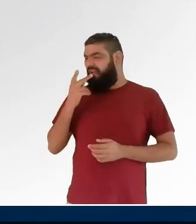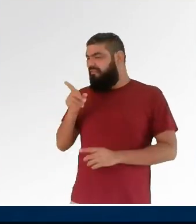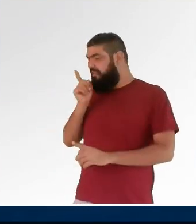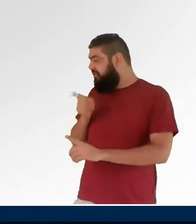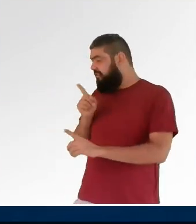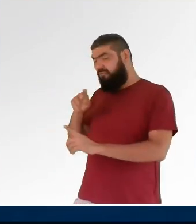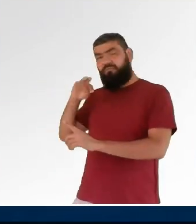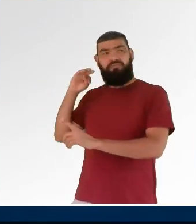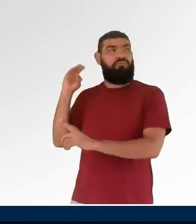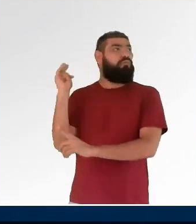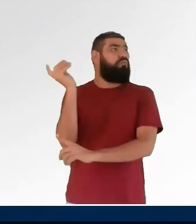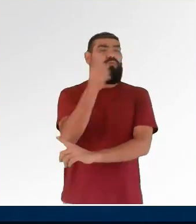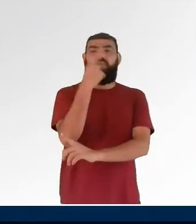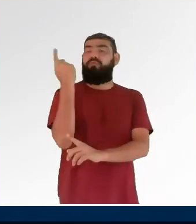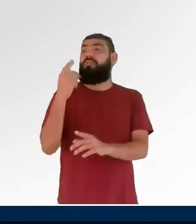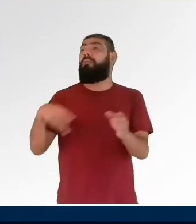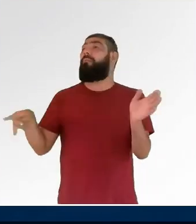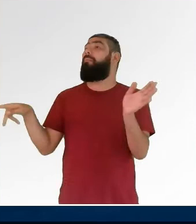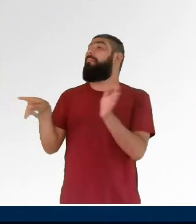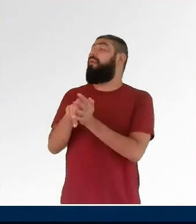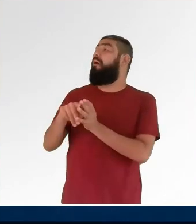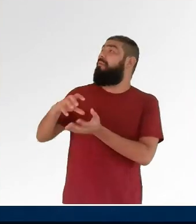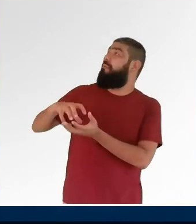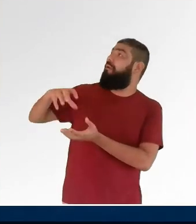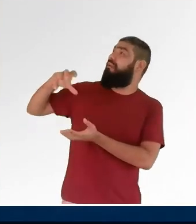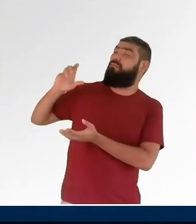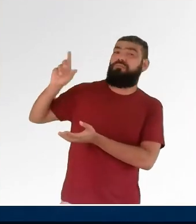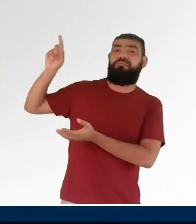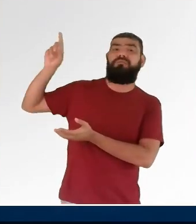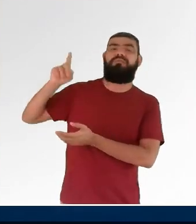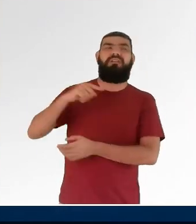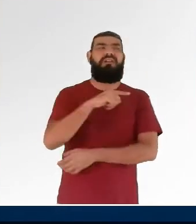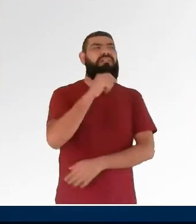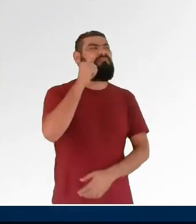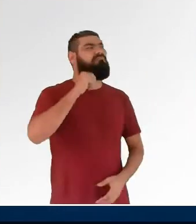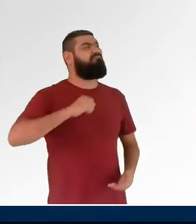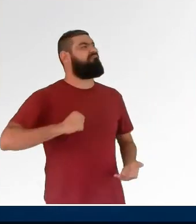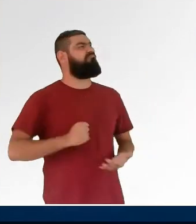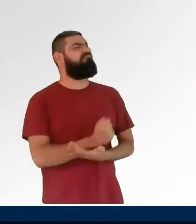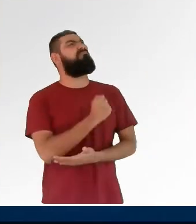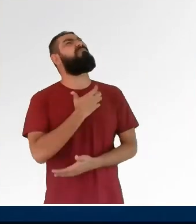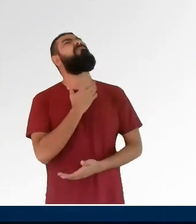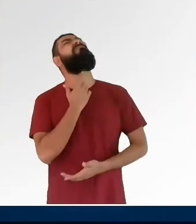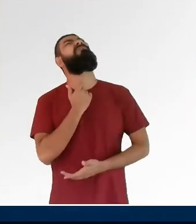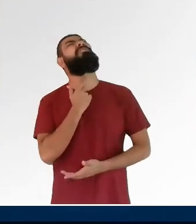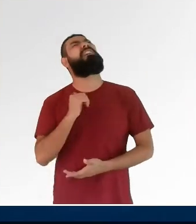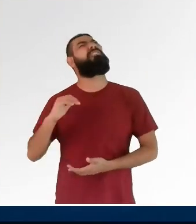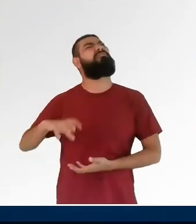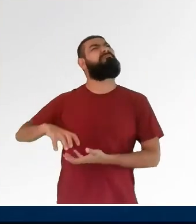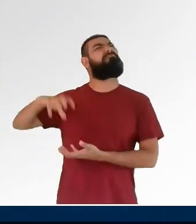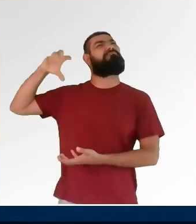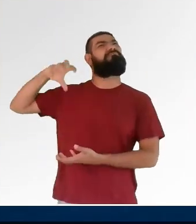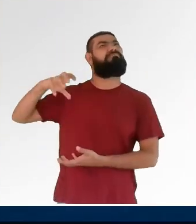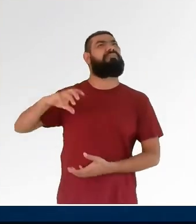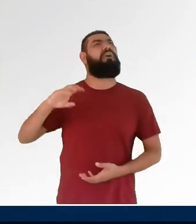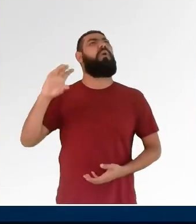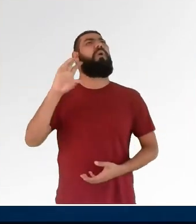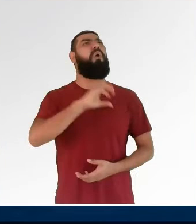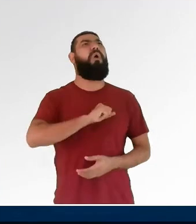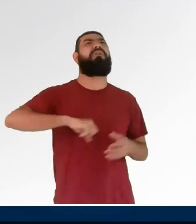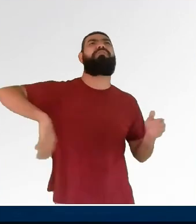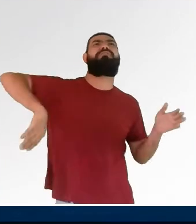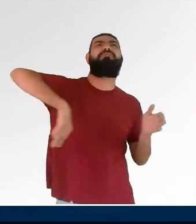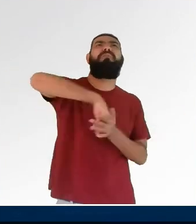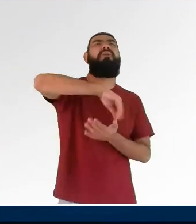só podia ser feito por gente grande, o que ela fazia? Ela queria ser gente grande. Ah, eu gosto de futebol, dizia a nossa